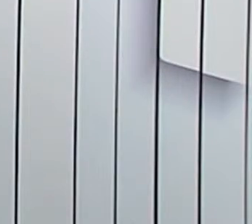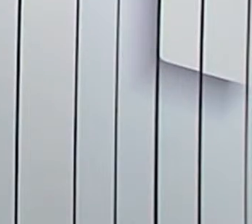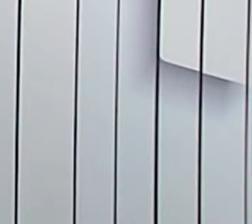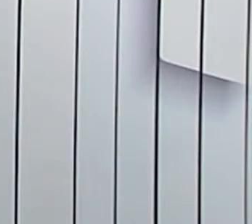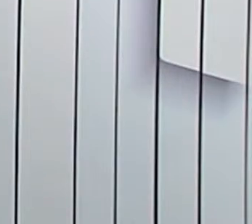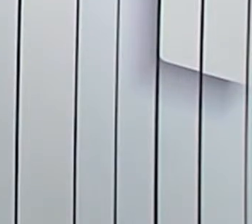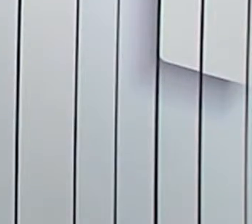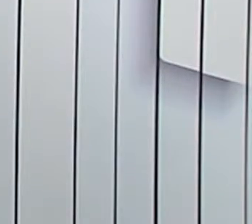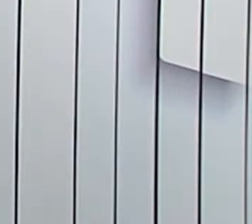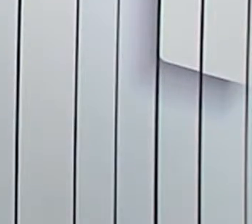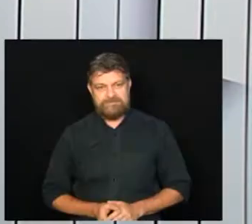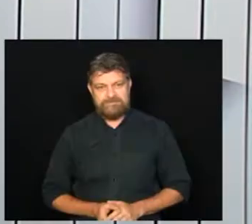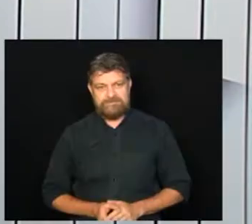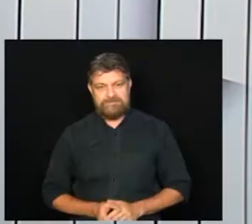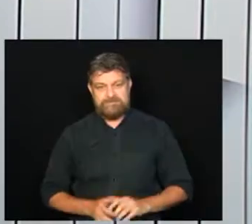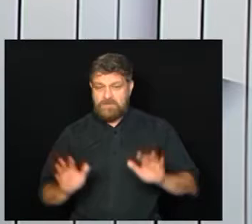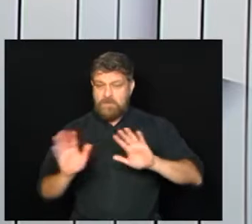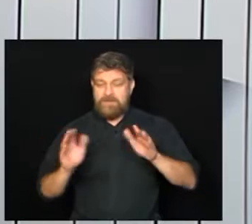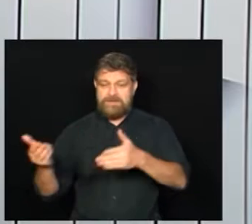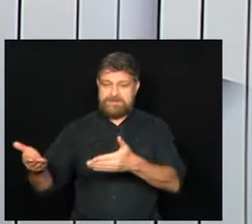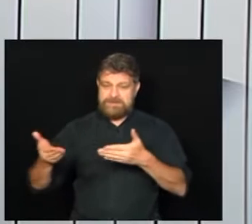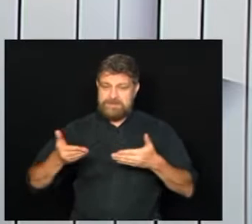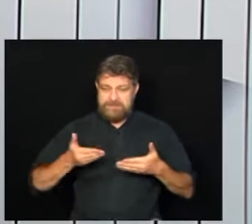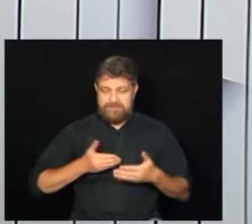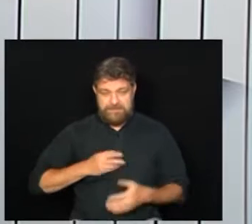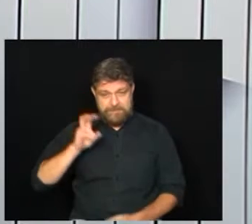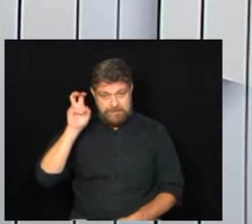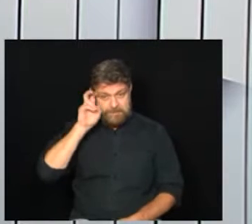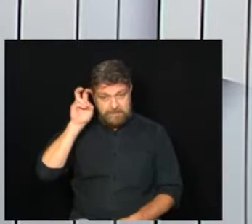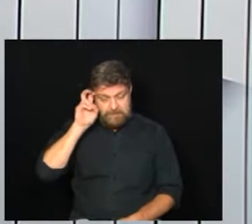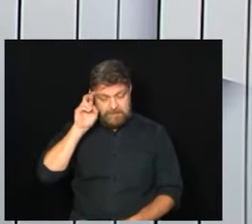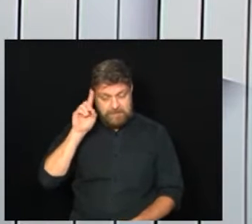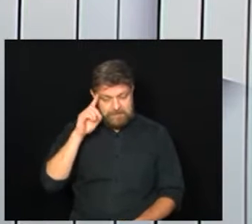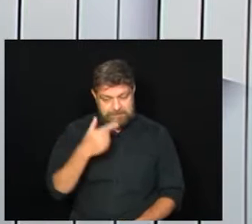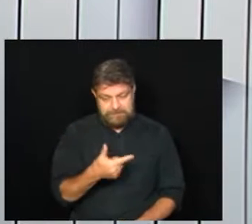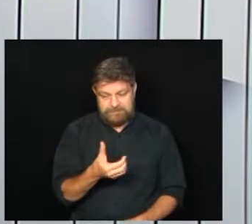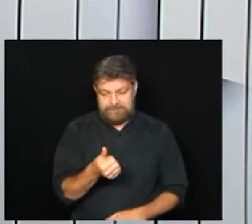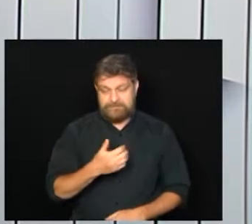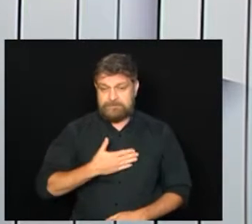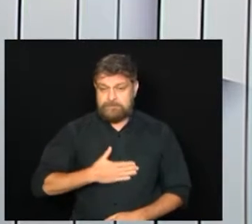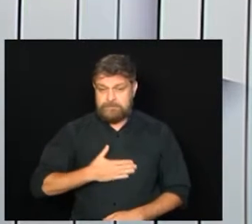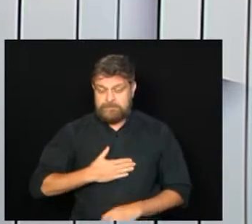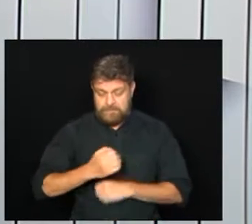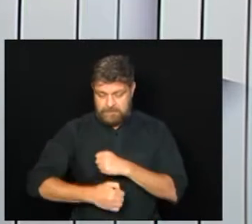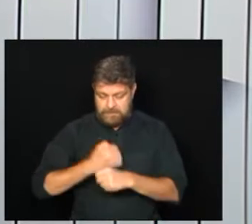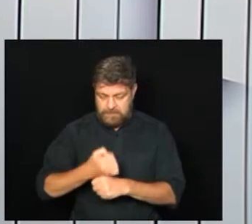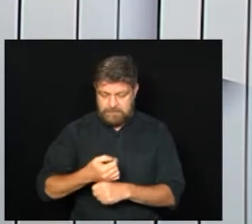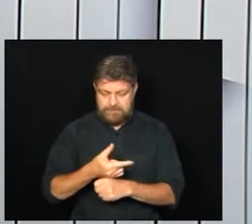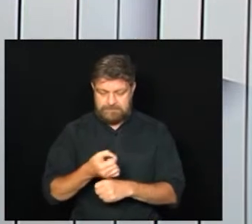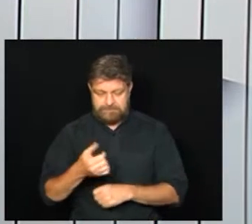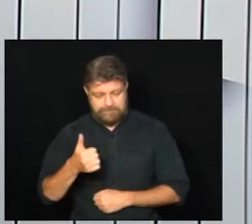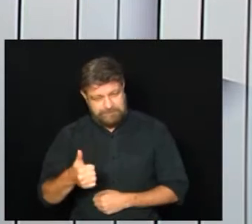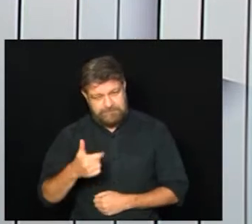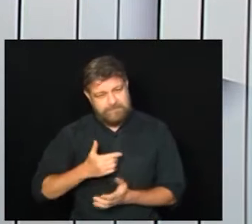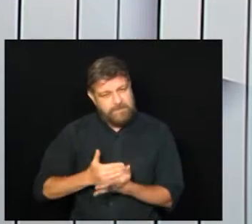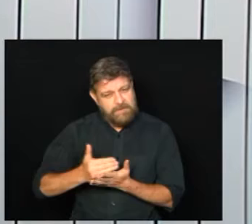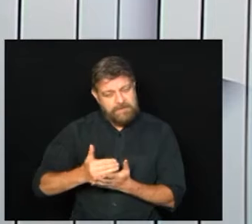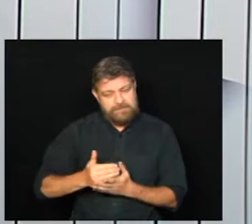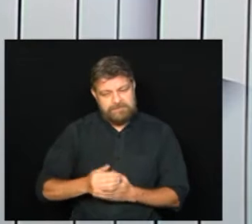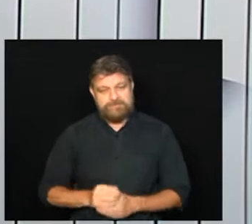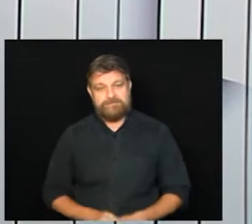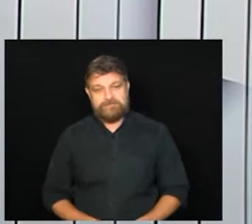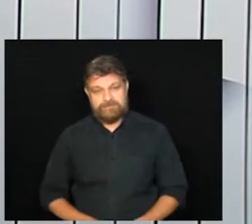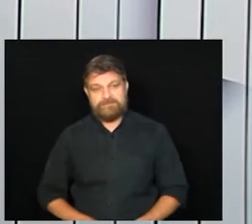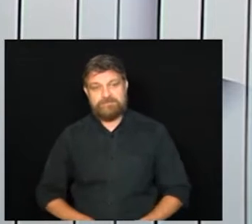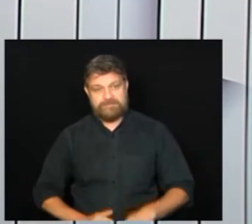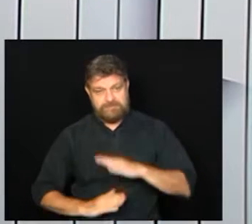bem-vinda, seja bem-vindo. Quinta-feira, 26 de agosto de 2021. Começa agora o Câmara Notícia